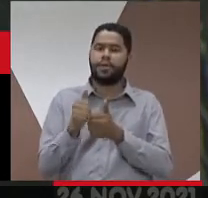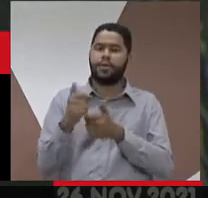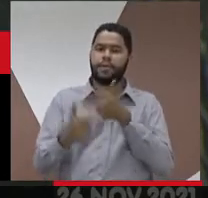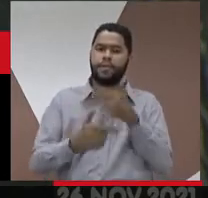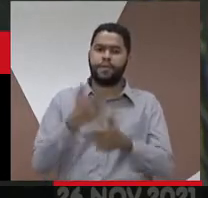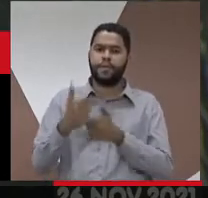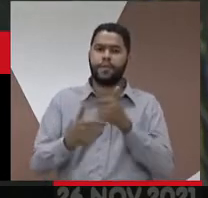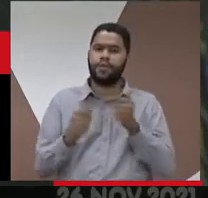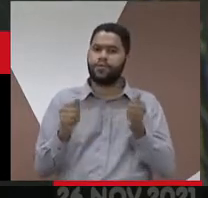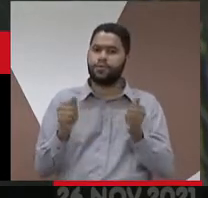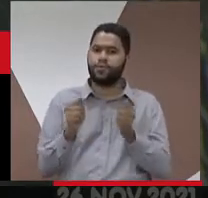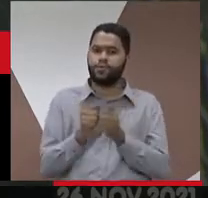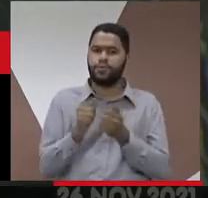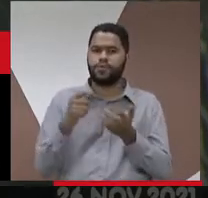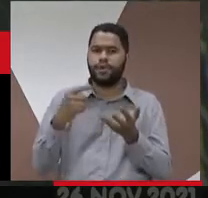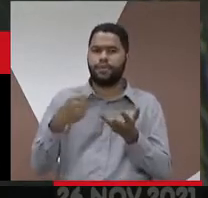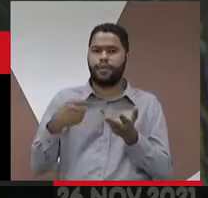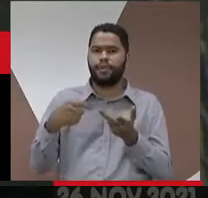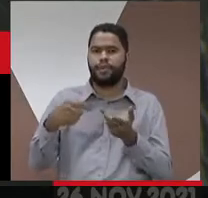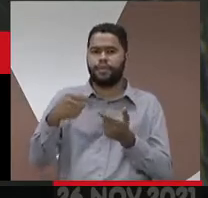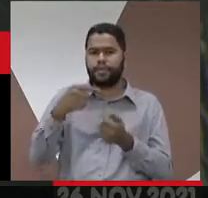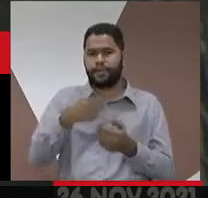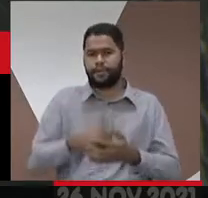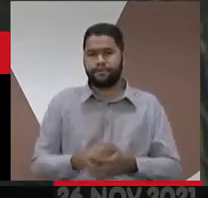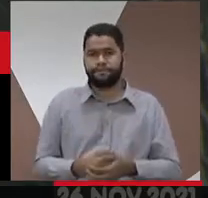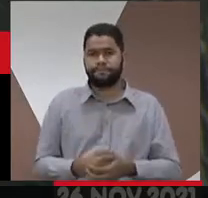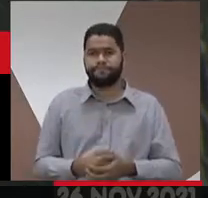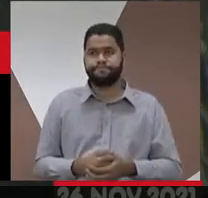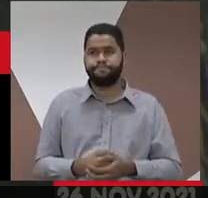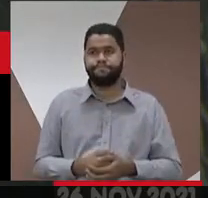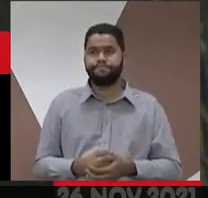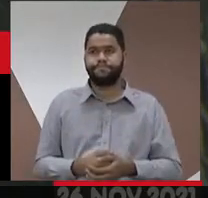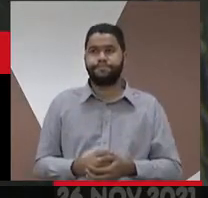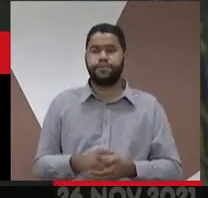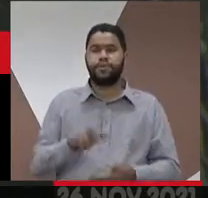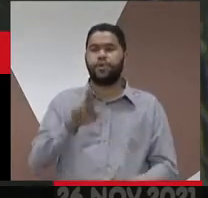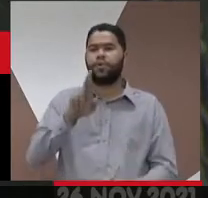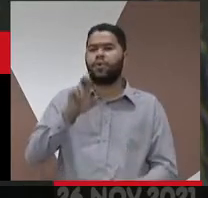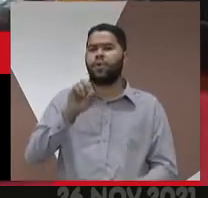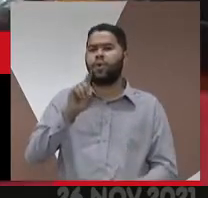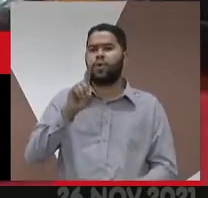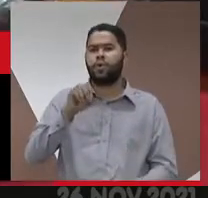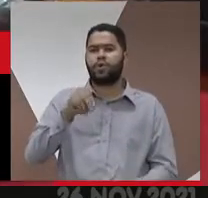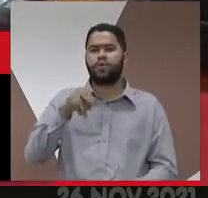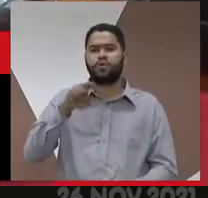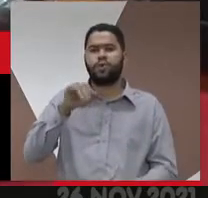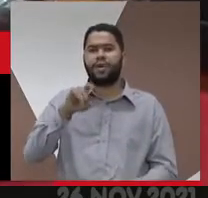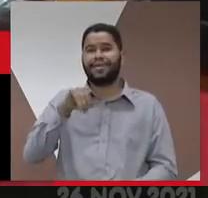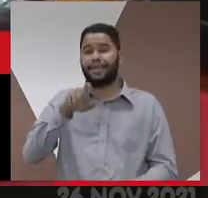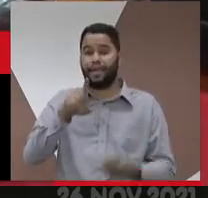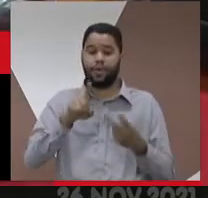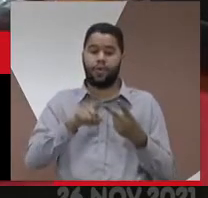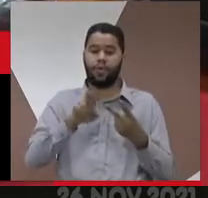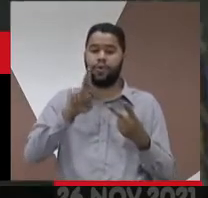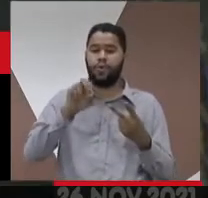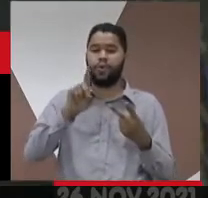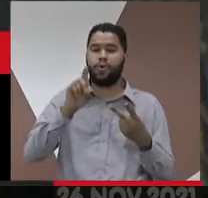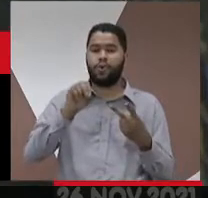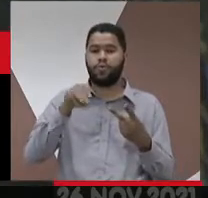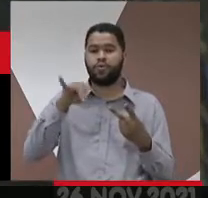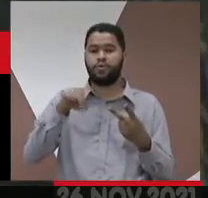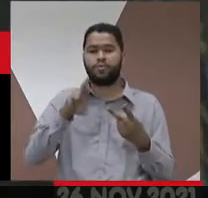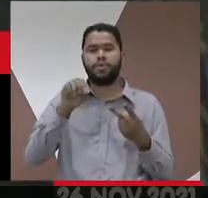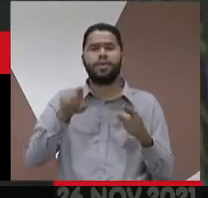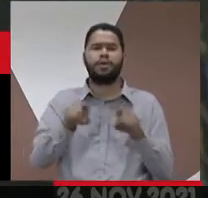junto todas as questões do rodoanel, do rodominério ou do rodoanel. Nós podemos fazer isso